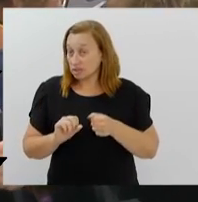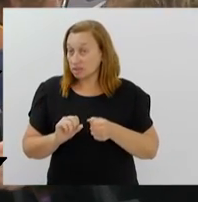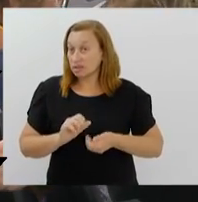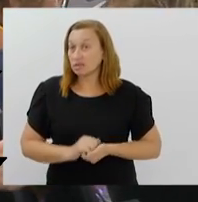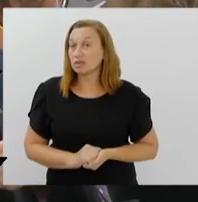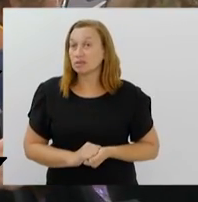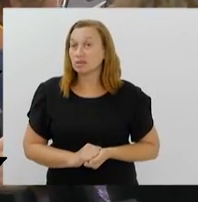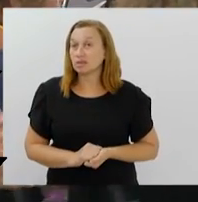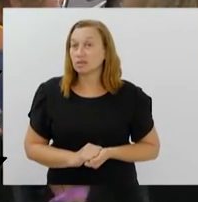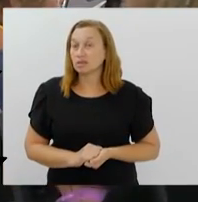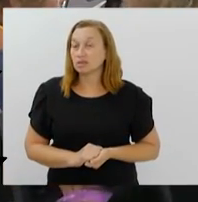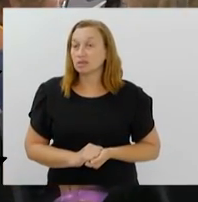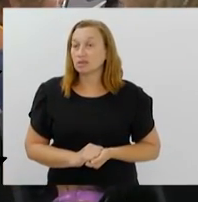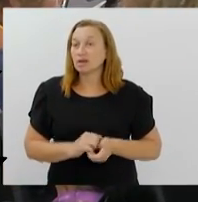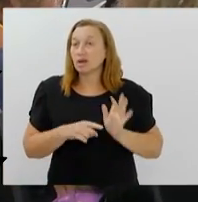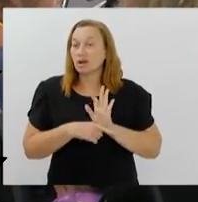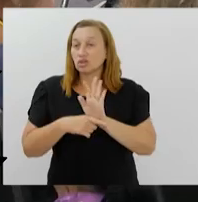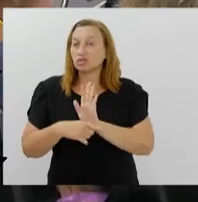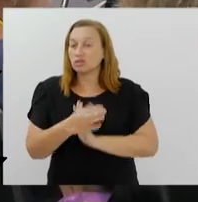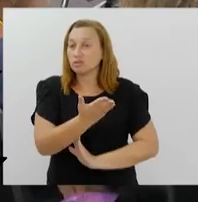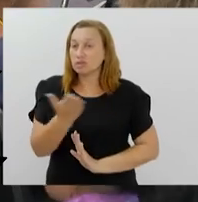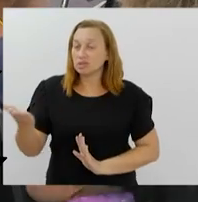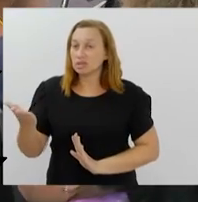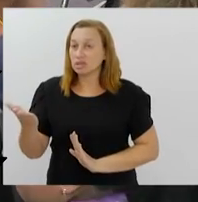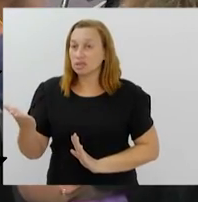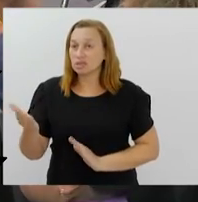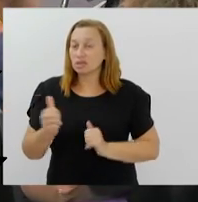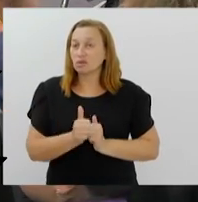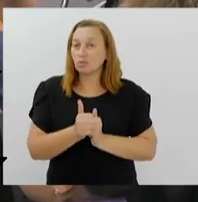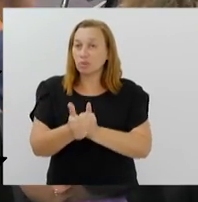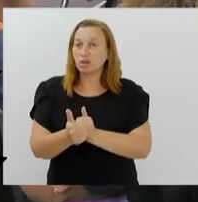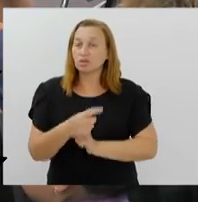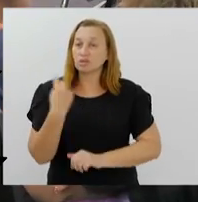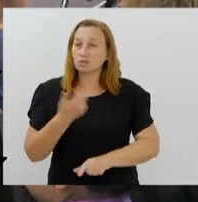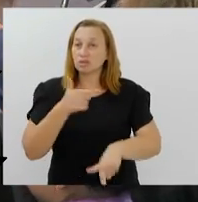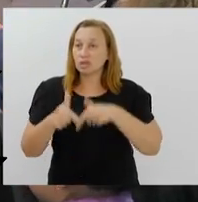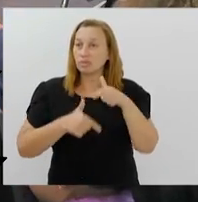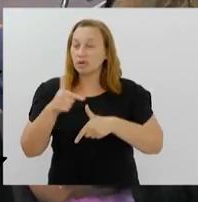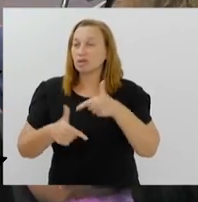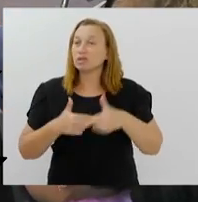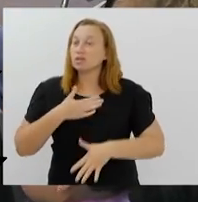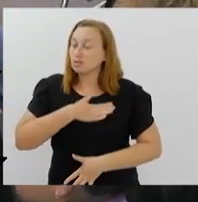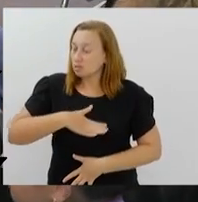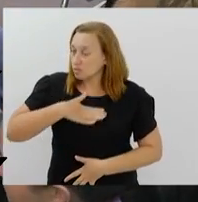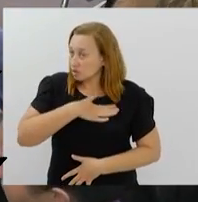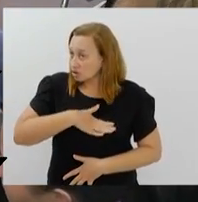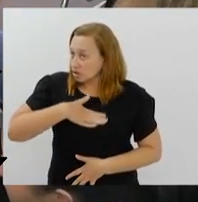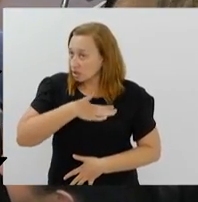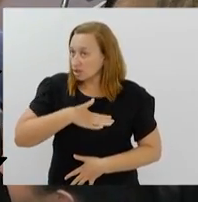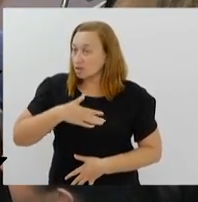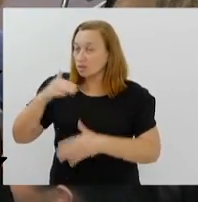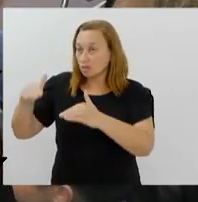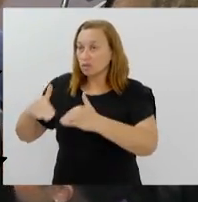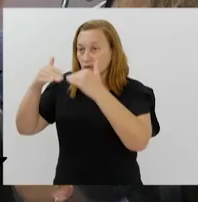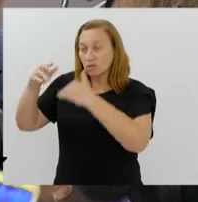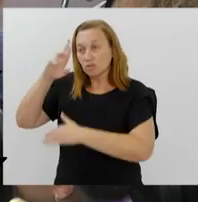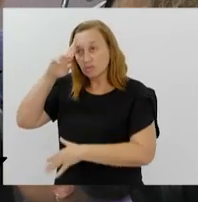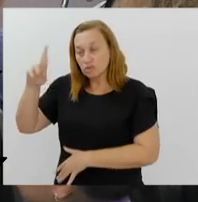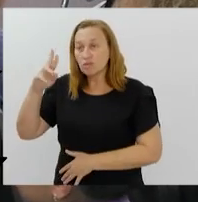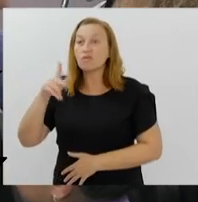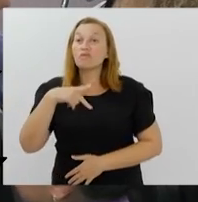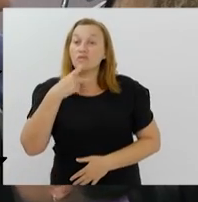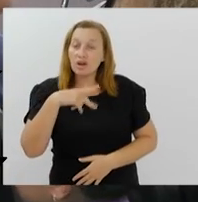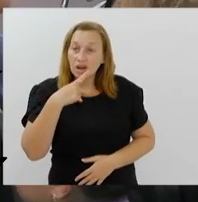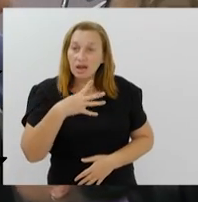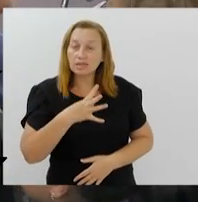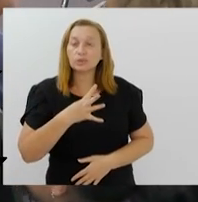prol de vocês que estão aqui acompanhando nosso o nosso trabalho eu gostaria que vossa vossa senhoria reafirm Asse